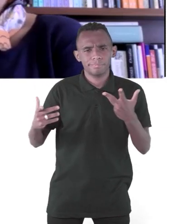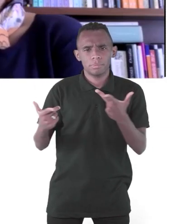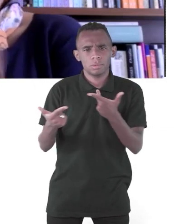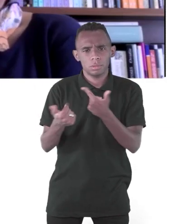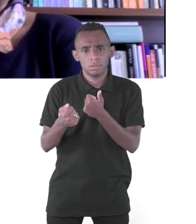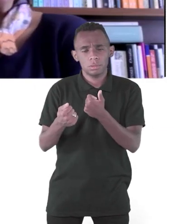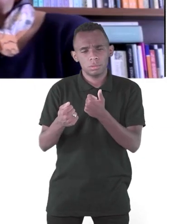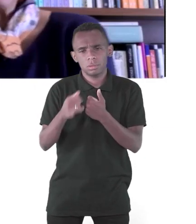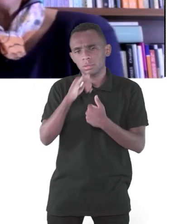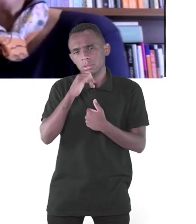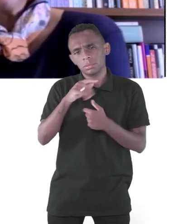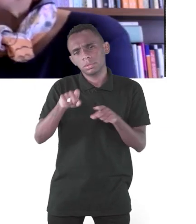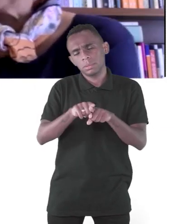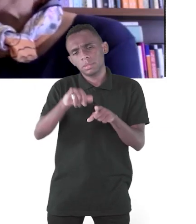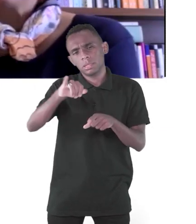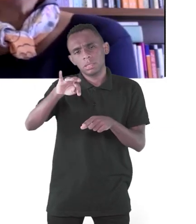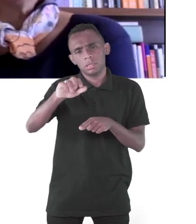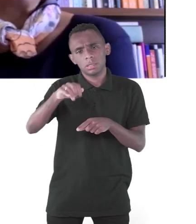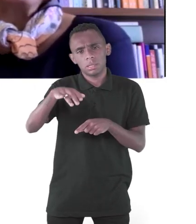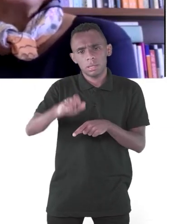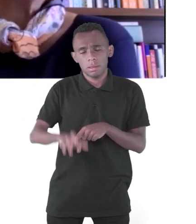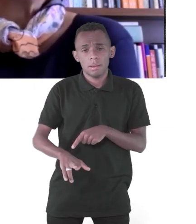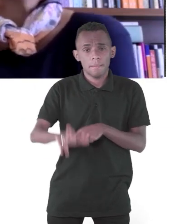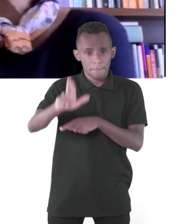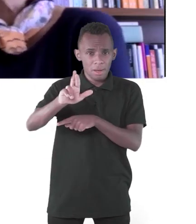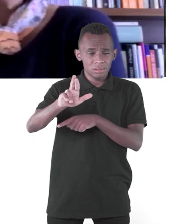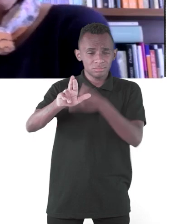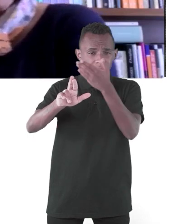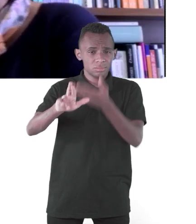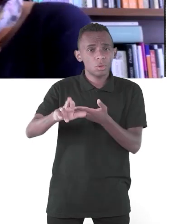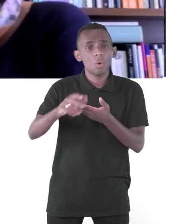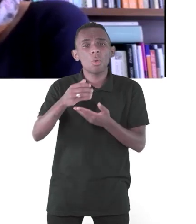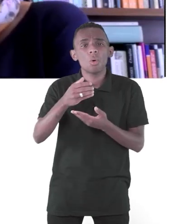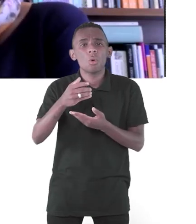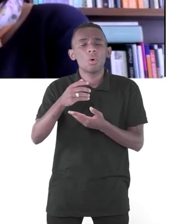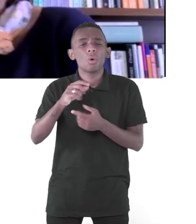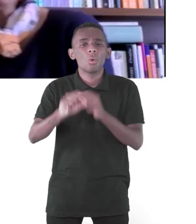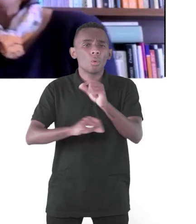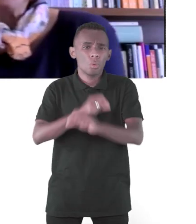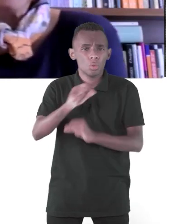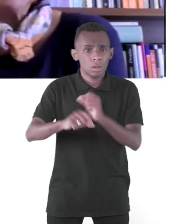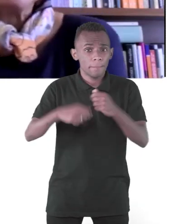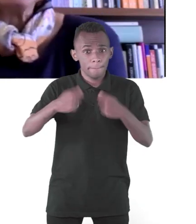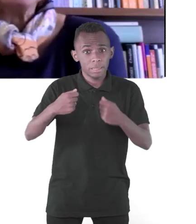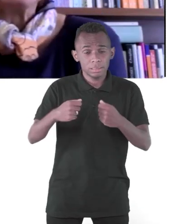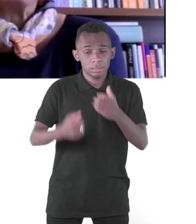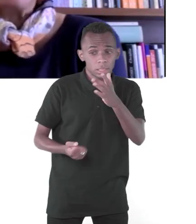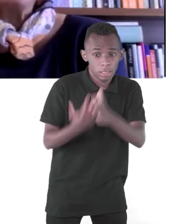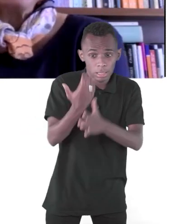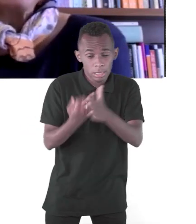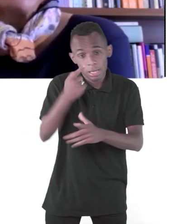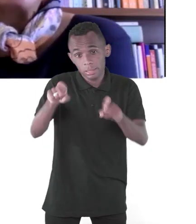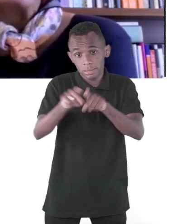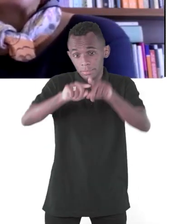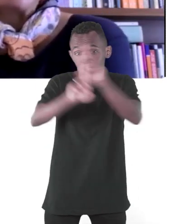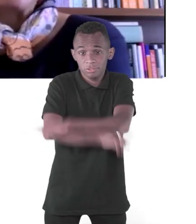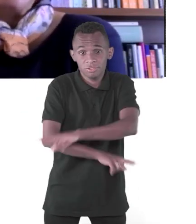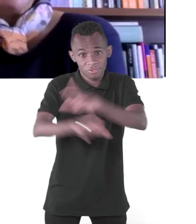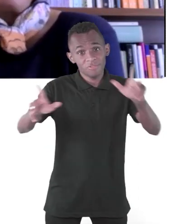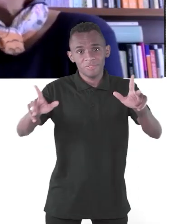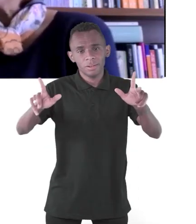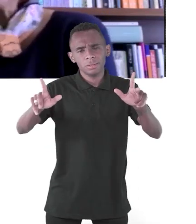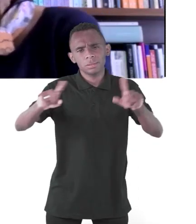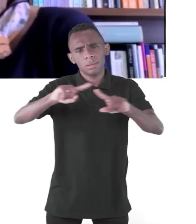maravilhoso. Como o Itamar também falava, num país de ataúfos, o mínimo é ser original e diferente,